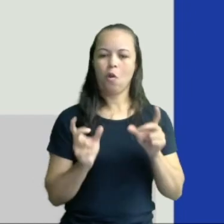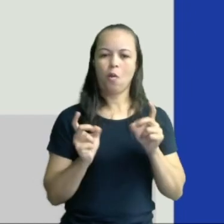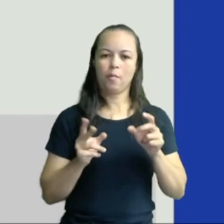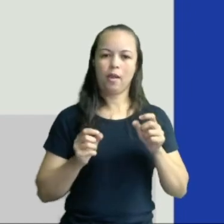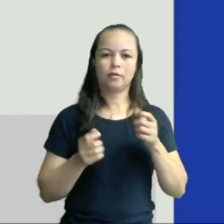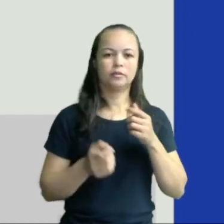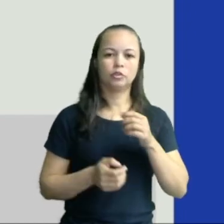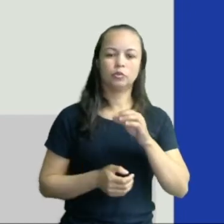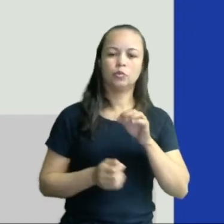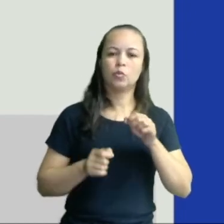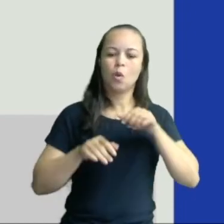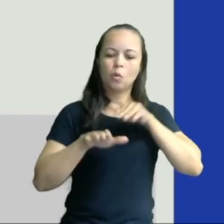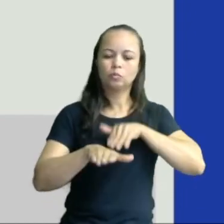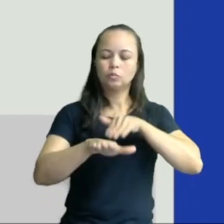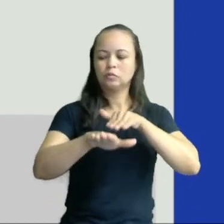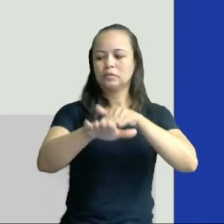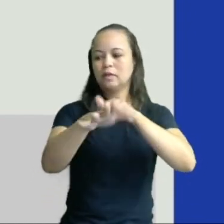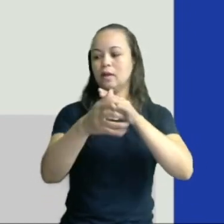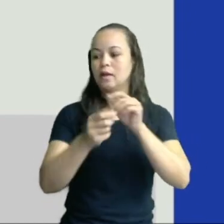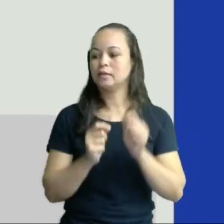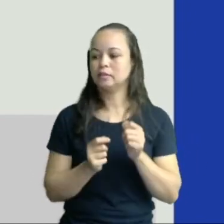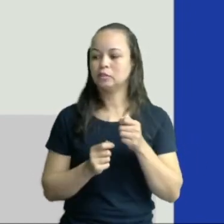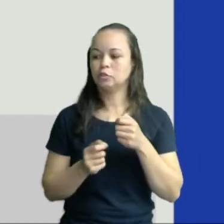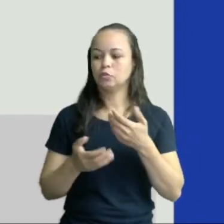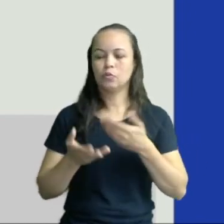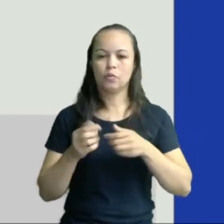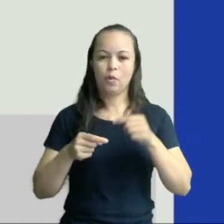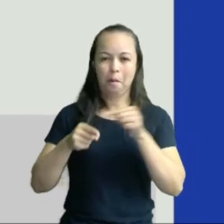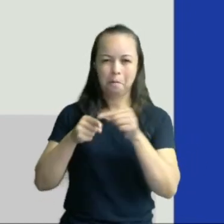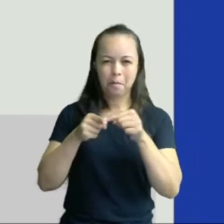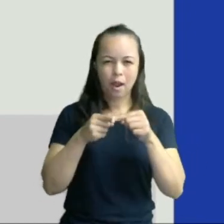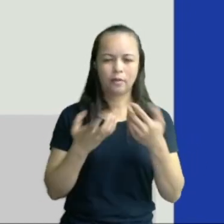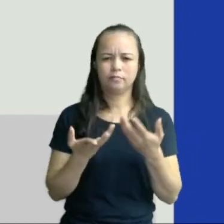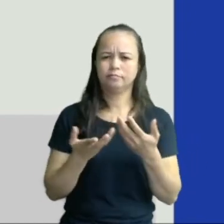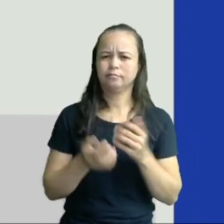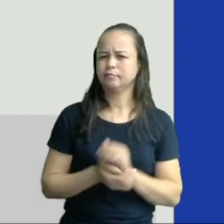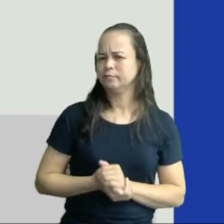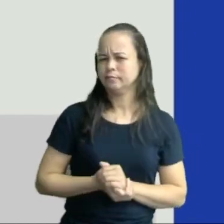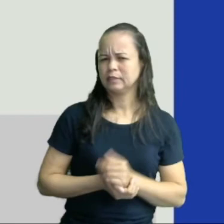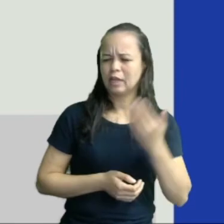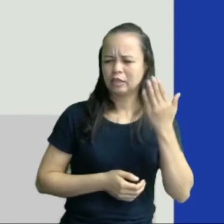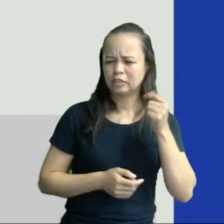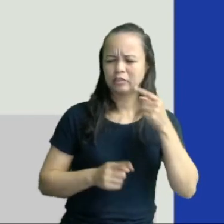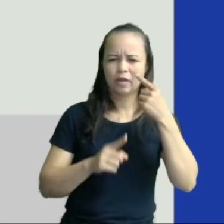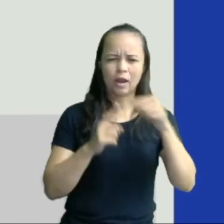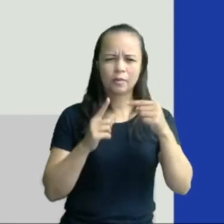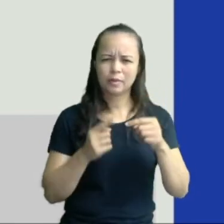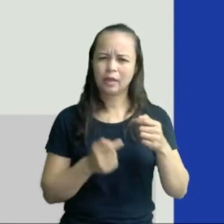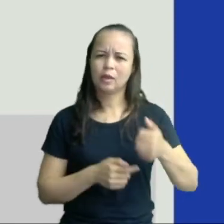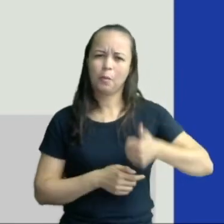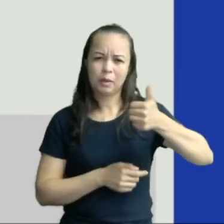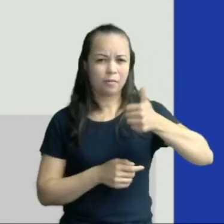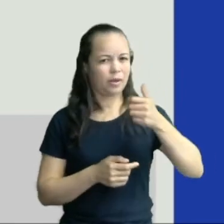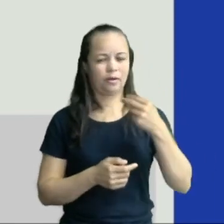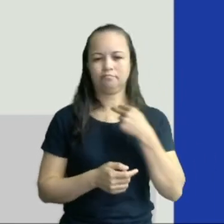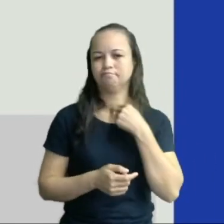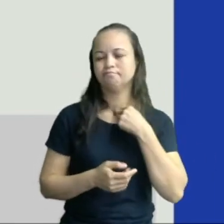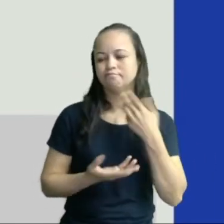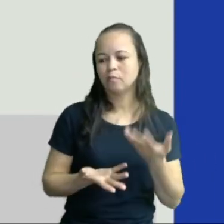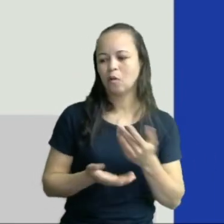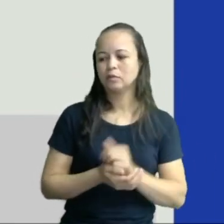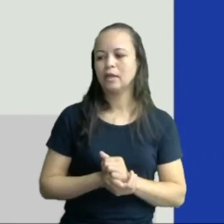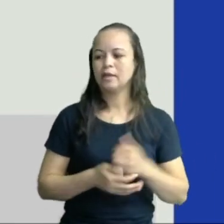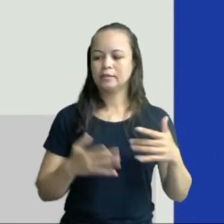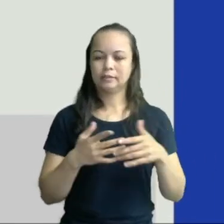cidade? Uma vai eliminando a outra, né, gente? A gente sabe que não tem plantações na cidade, então não pode ser a primeira. A gente sabe que